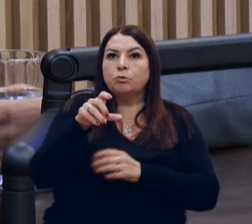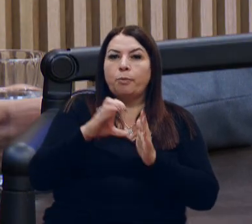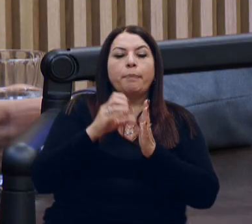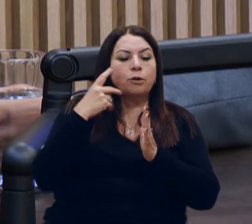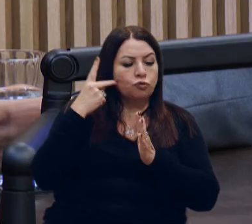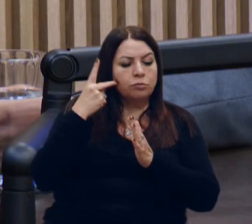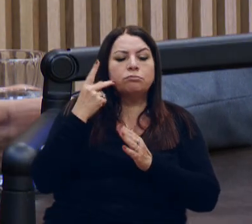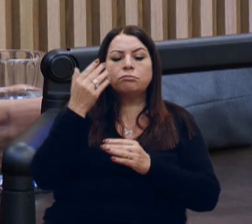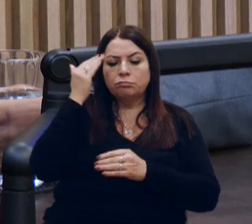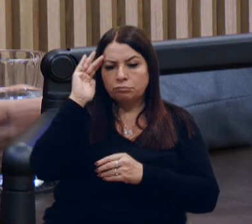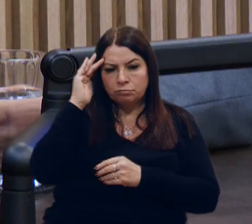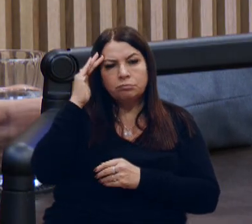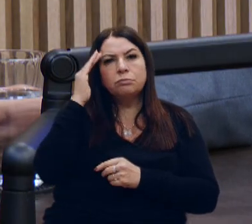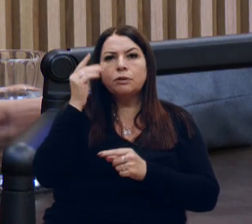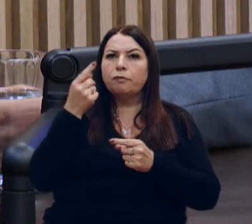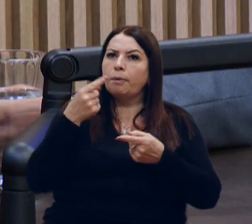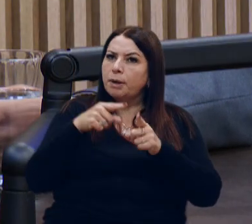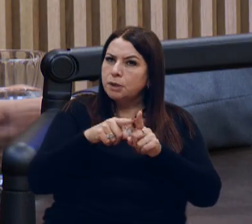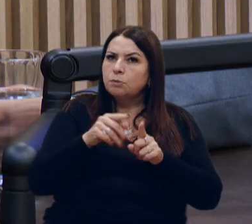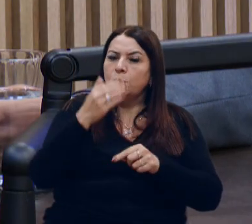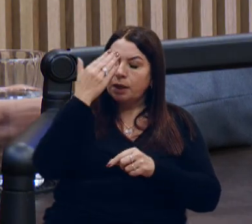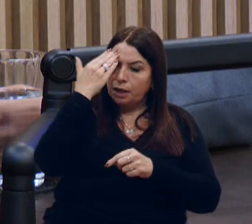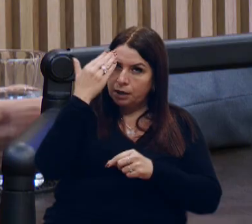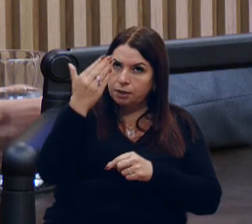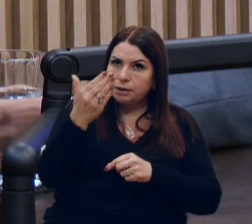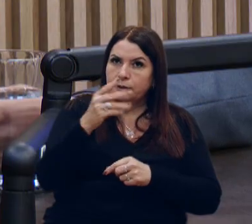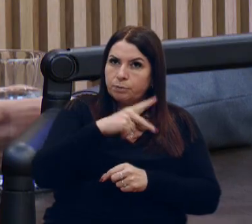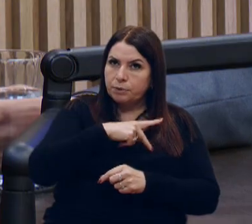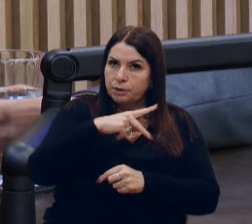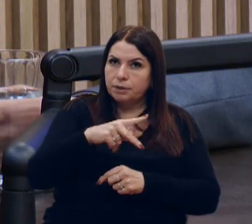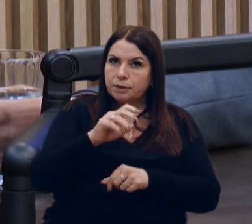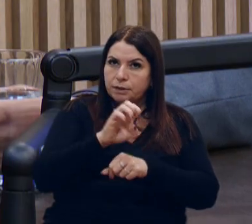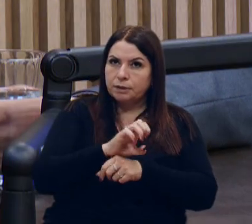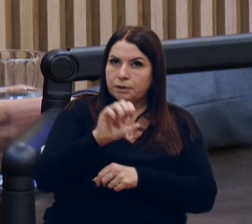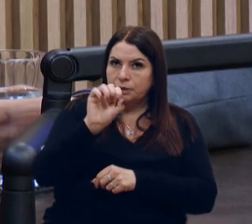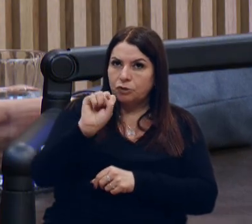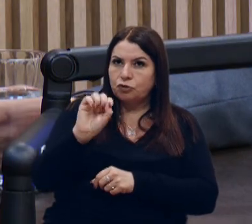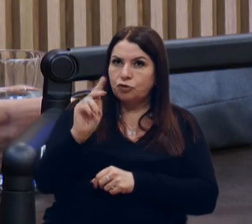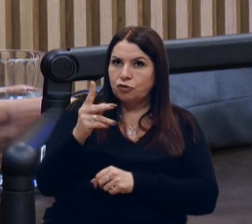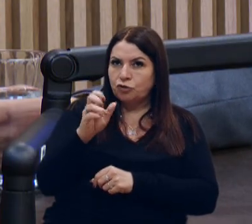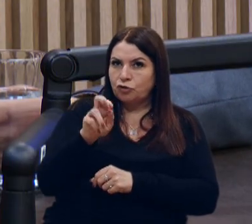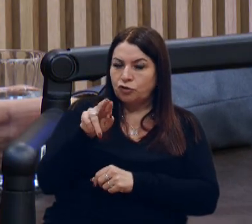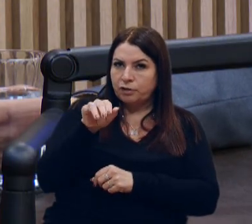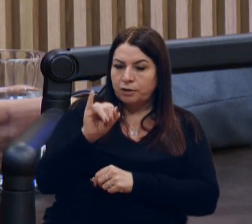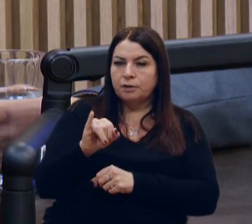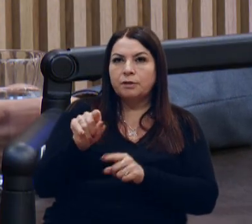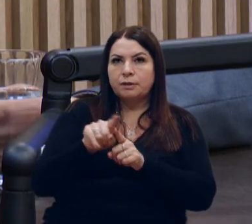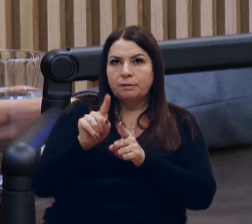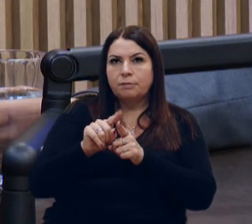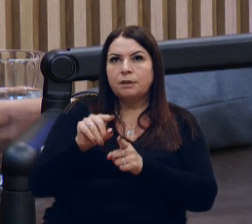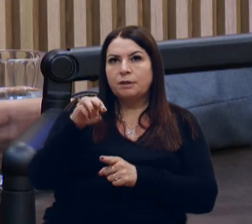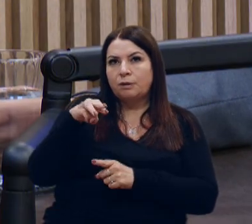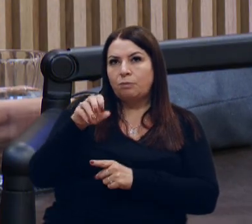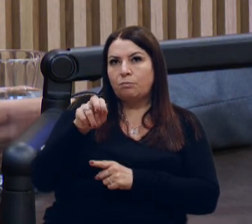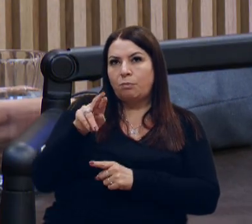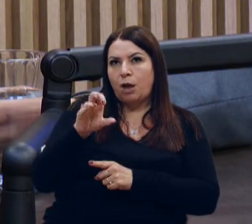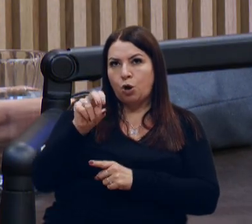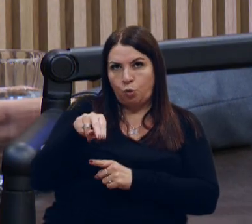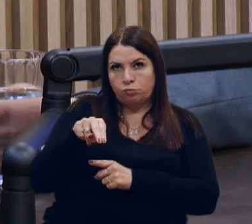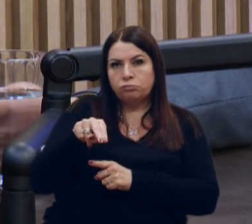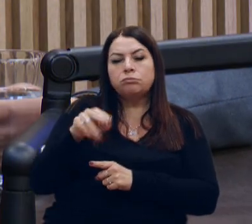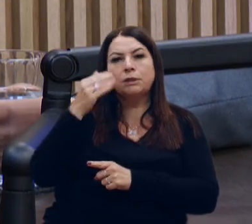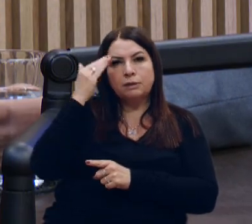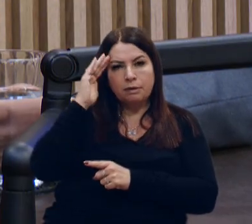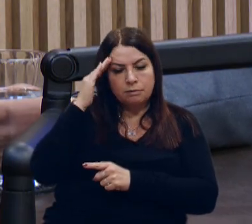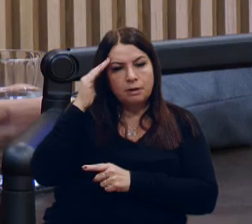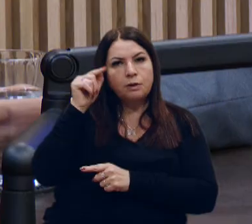muito parceiro, né? Agradeço muito ao presidente do estado, Cherini, e ao presidente municipal, Marcon, entenderam